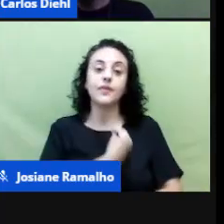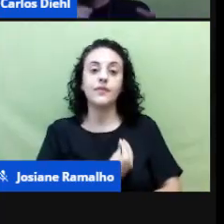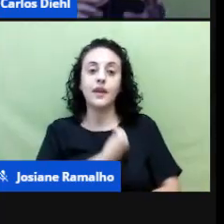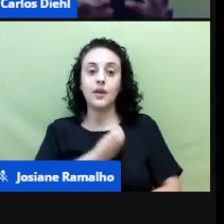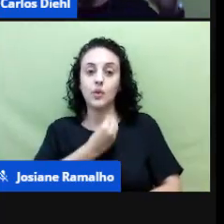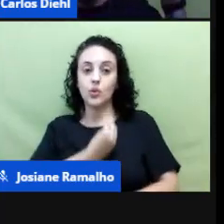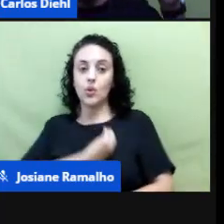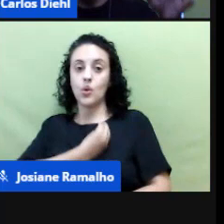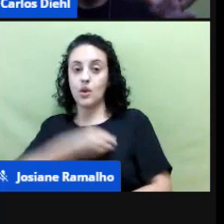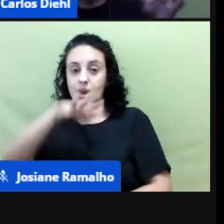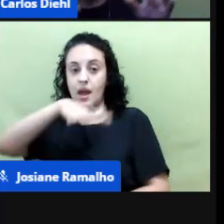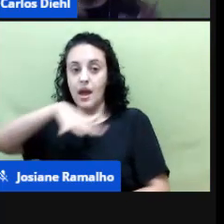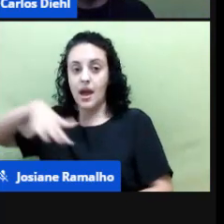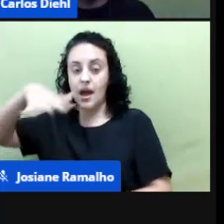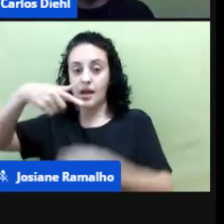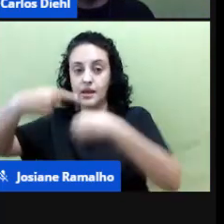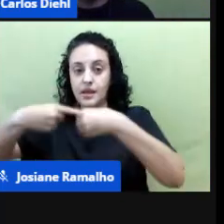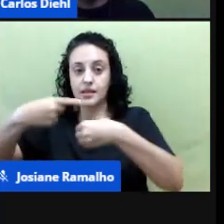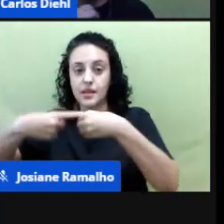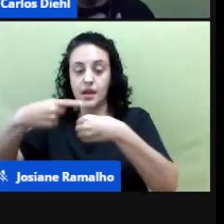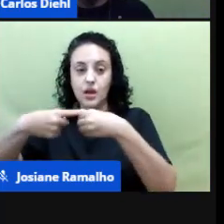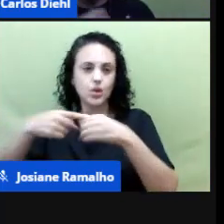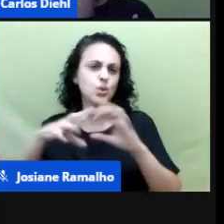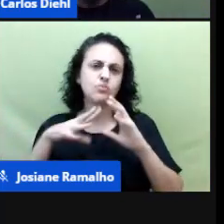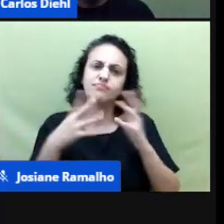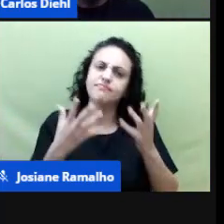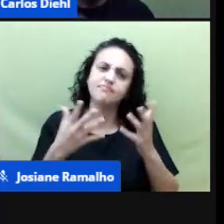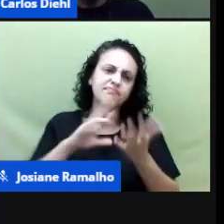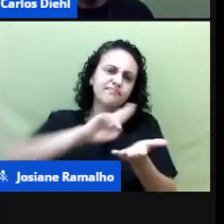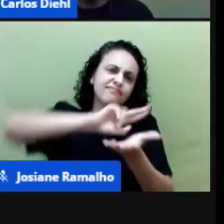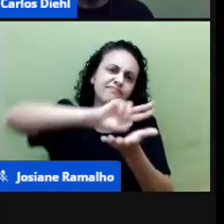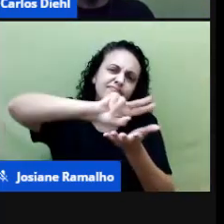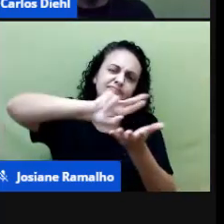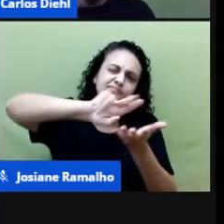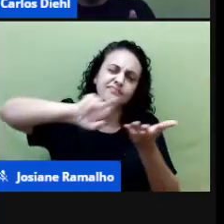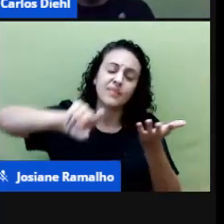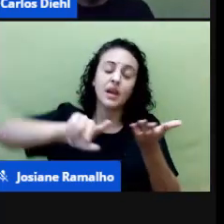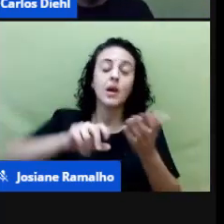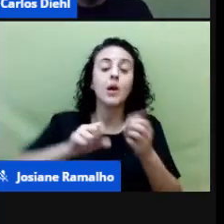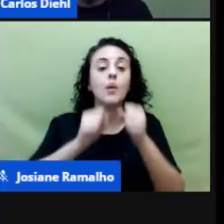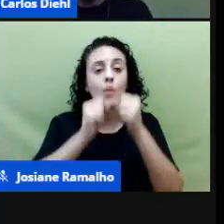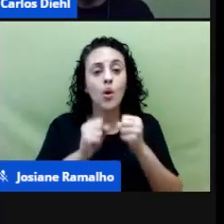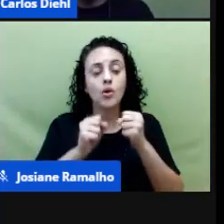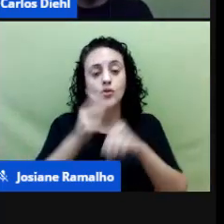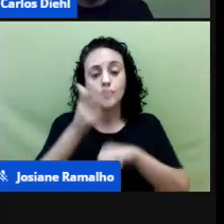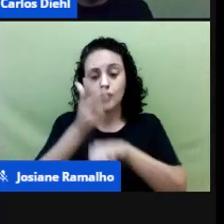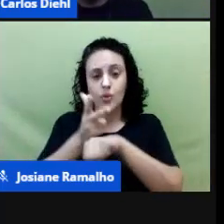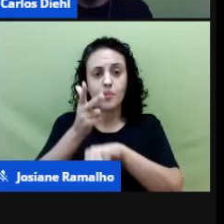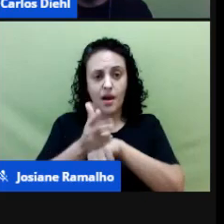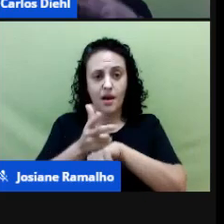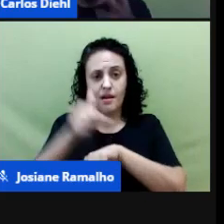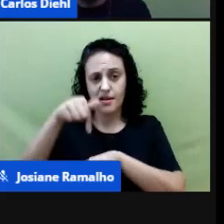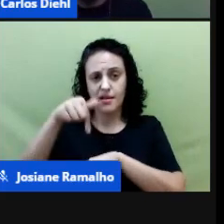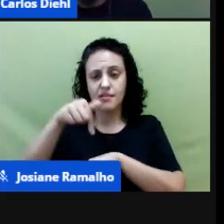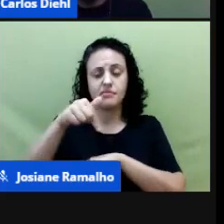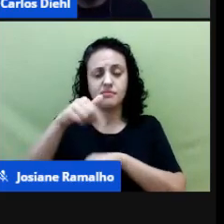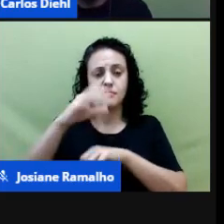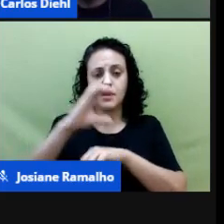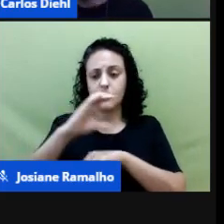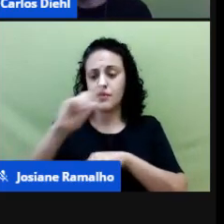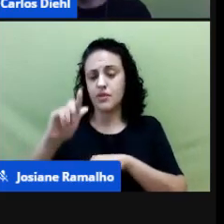dentro, filmando aqui dentro de Campo Grande, e só com a narração dele. Ele pode entrevistar as pessoas falando que